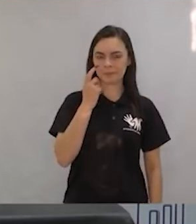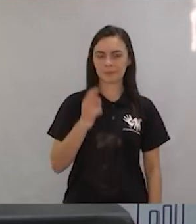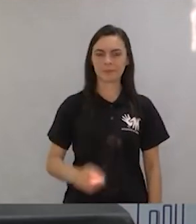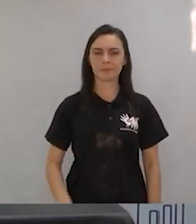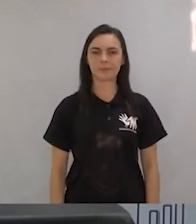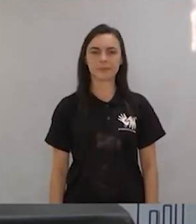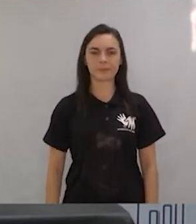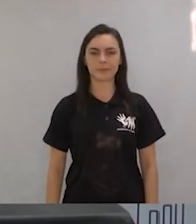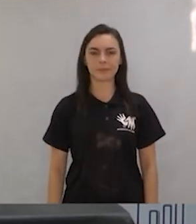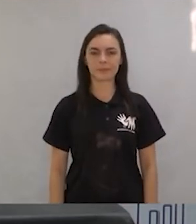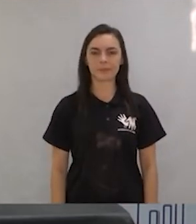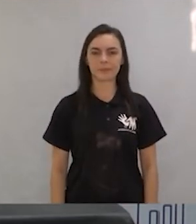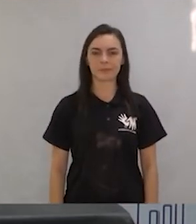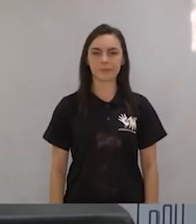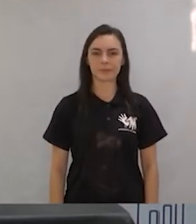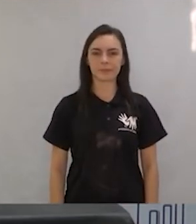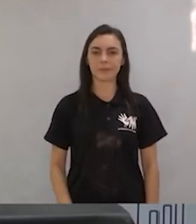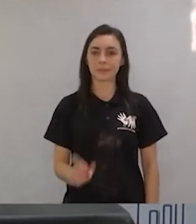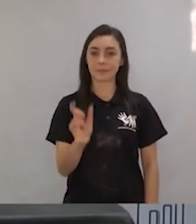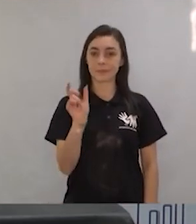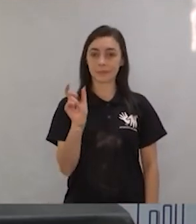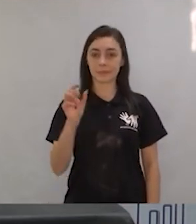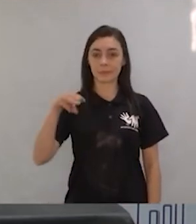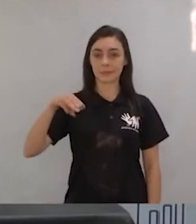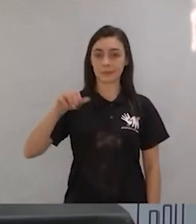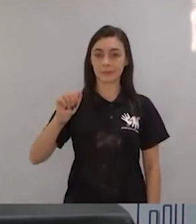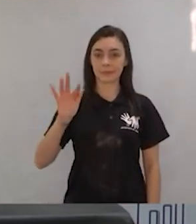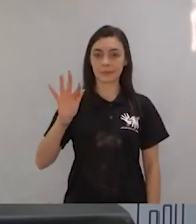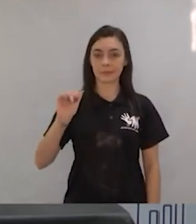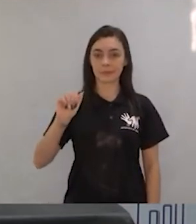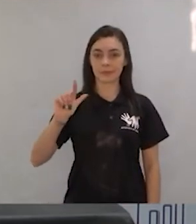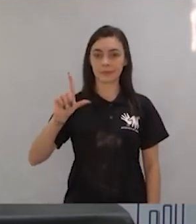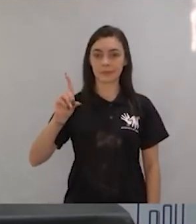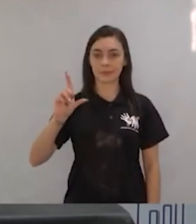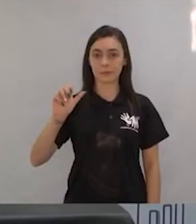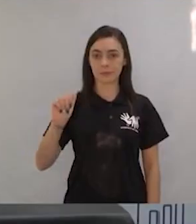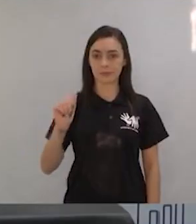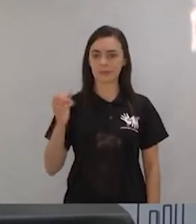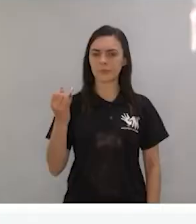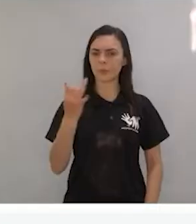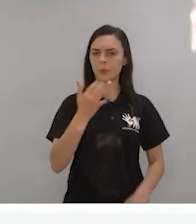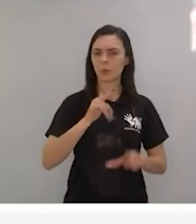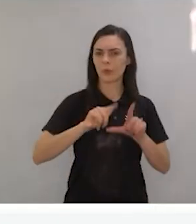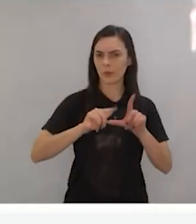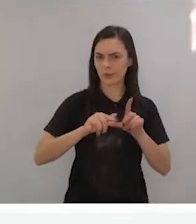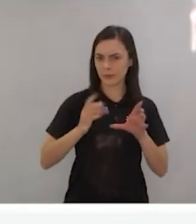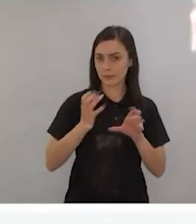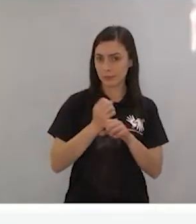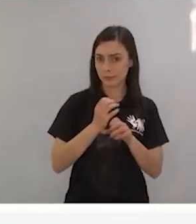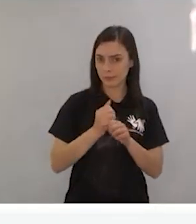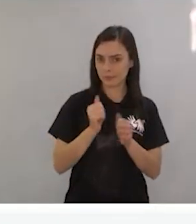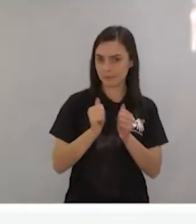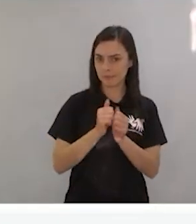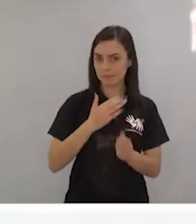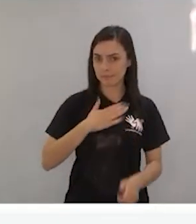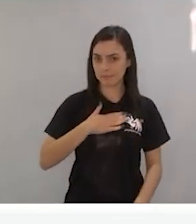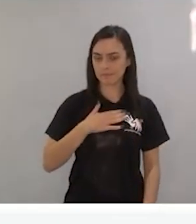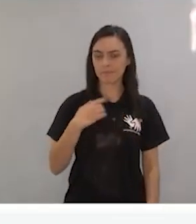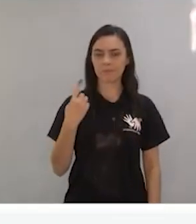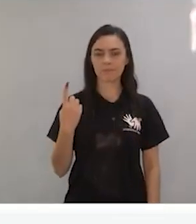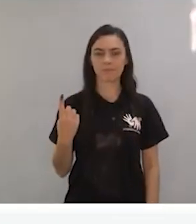então. A palavra Mafalda. Quantas letras tem a palavra Mafalda? Conta lá comigo de